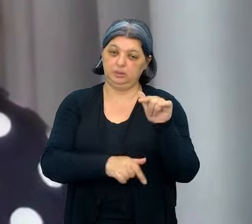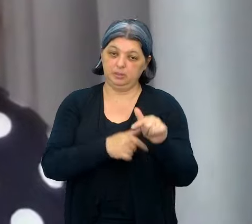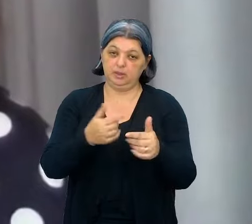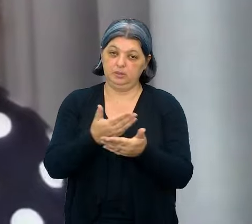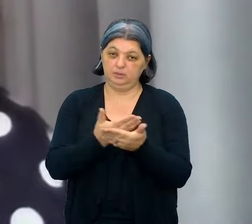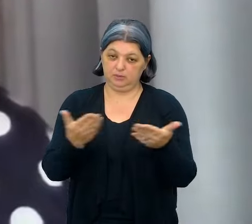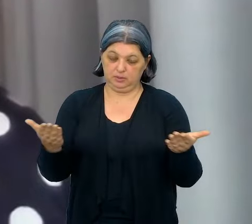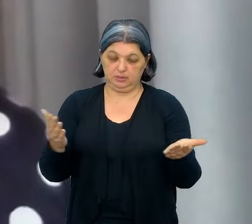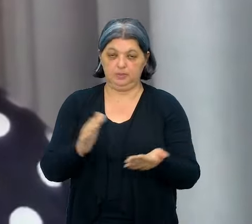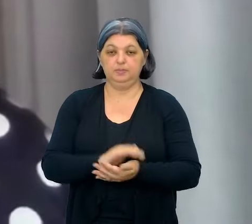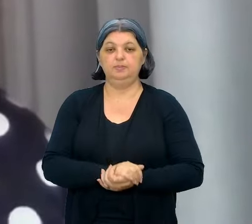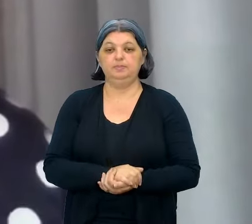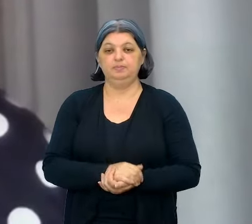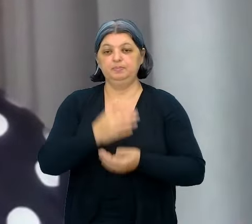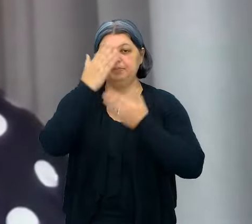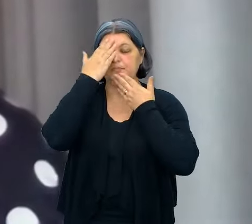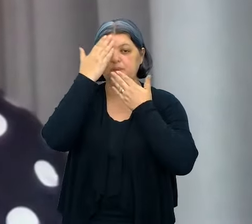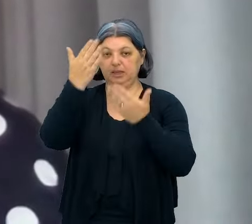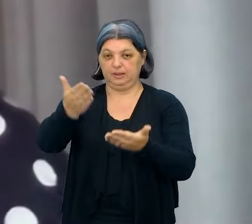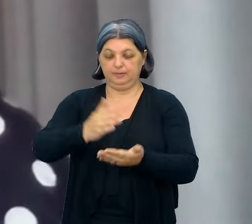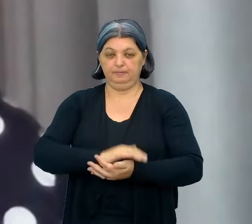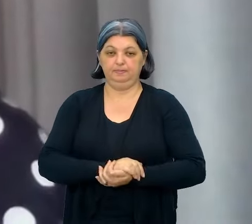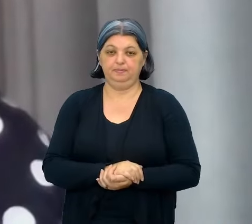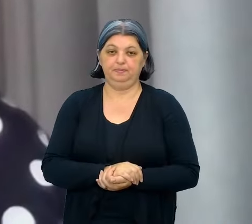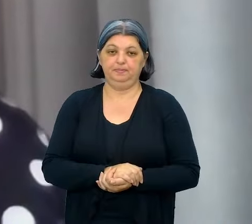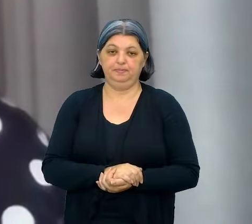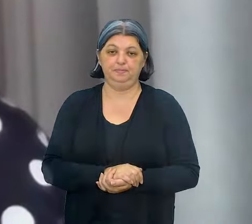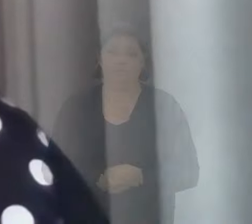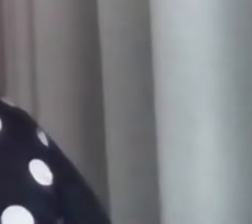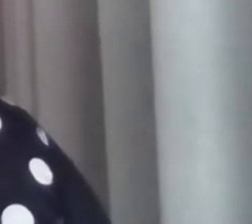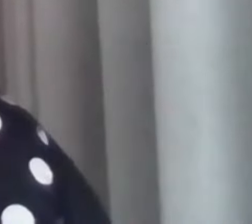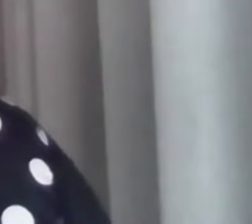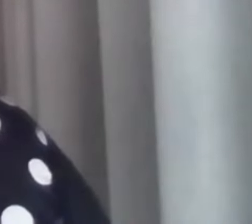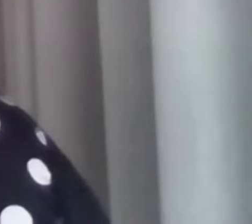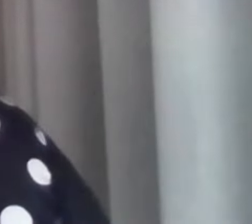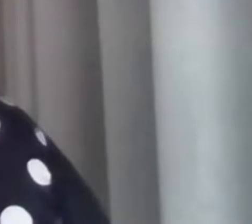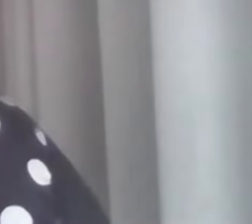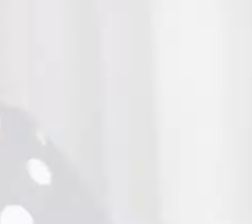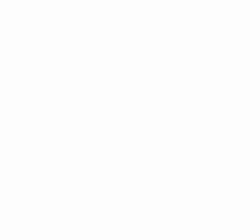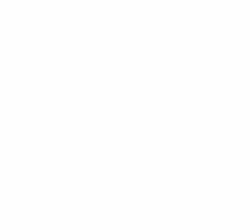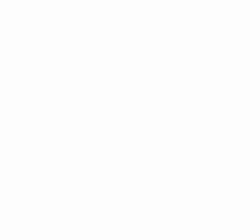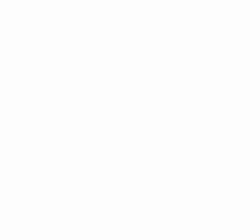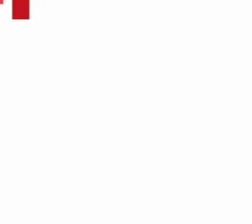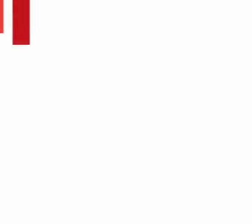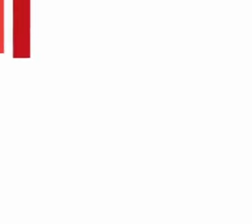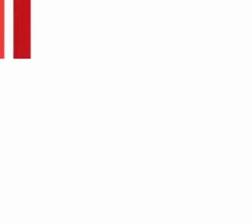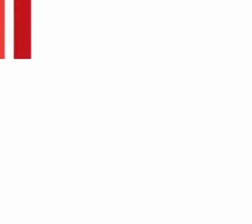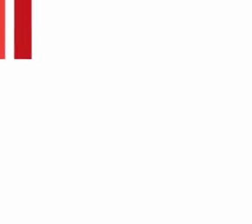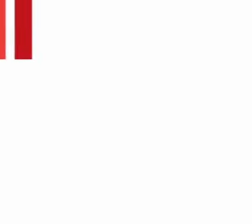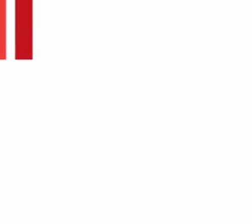trabalho para todos nós. Muito obrigada. Thank you.